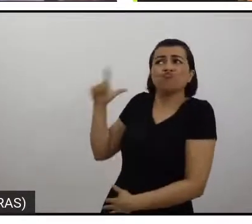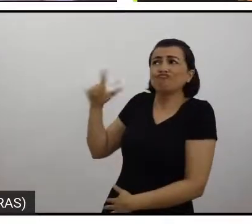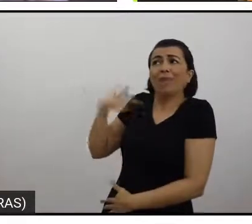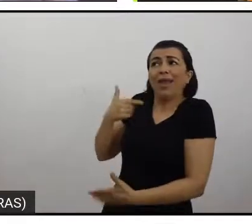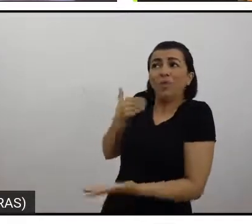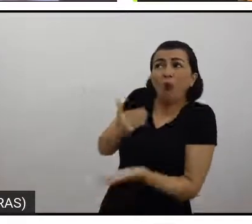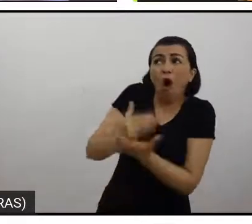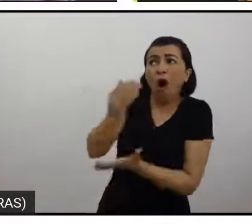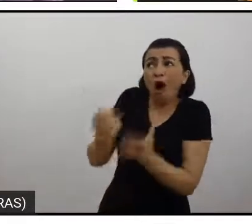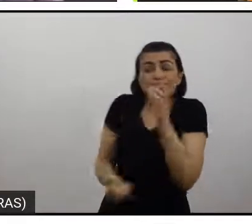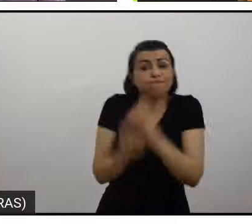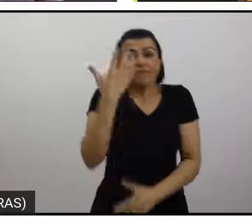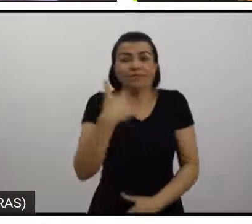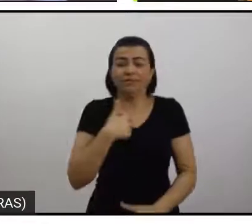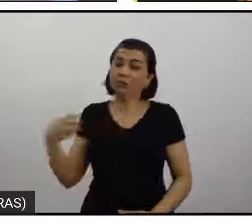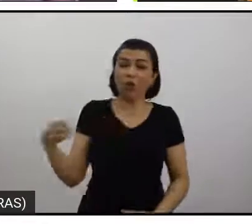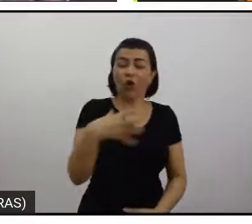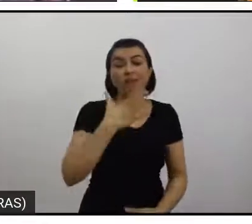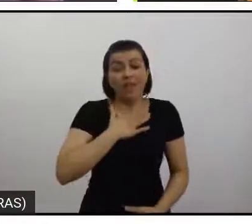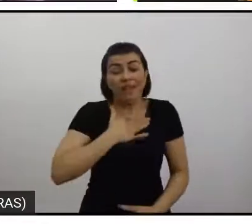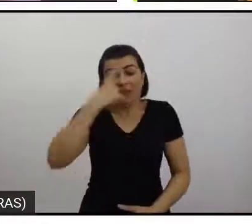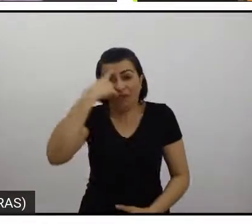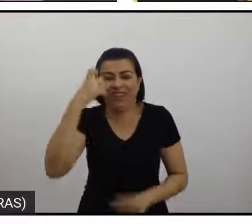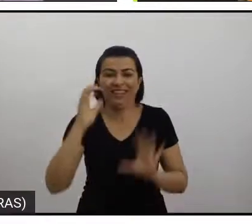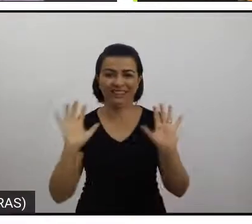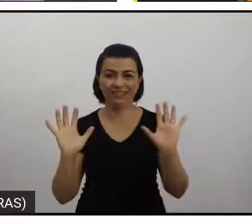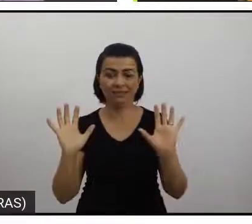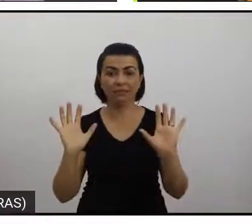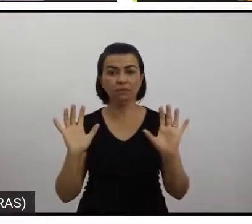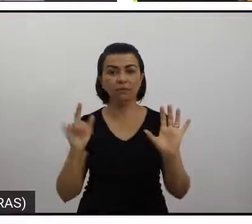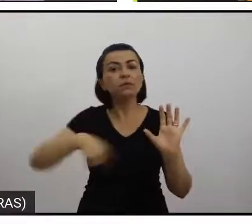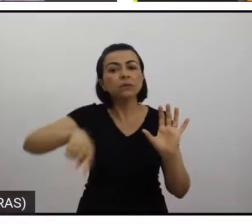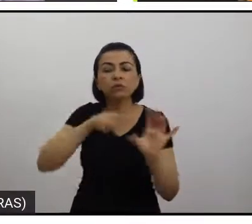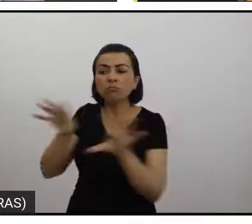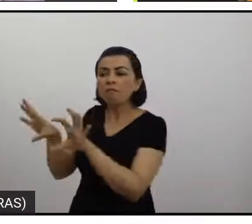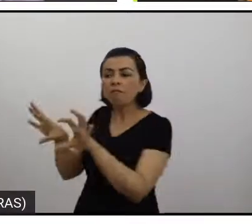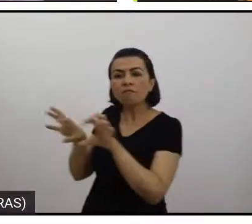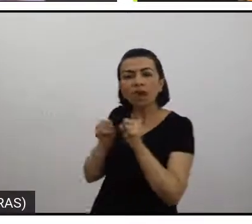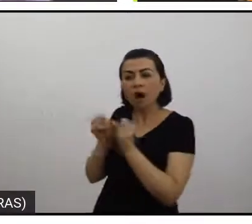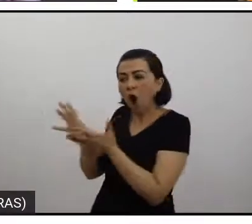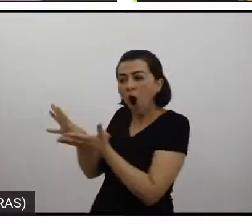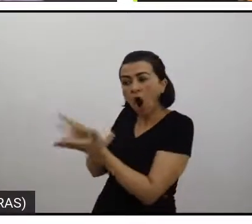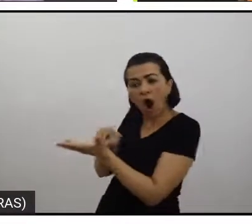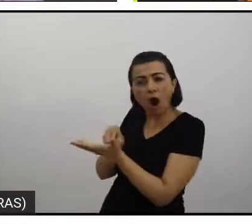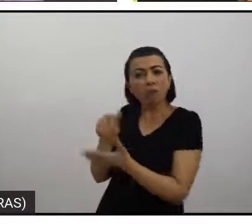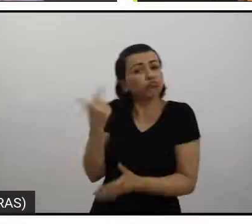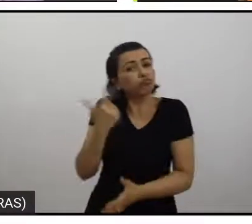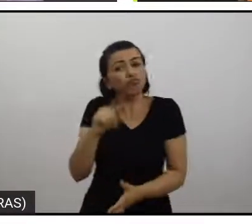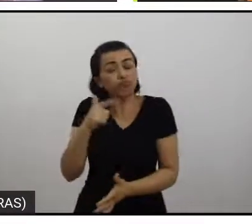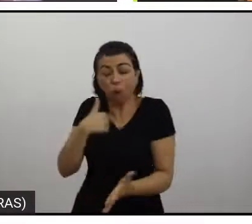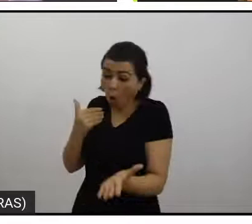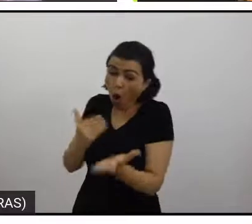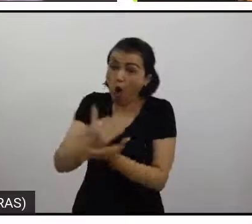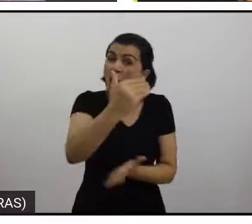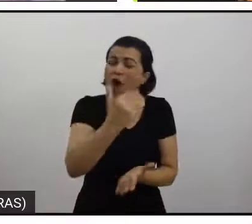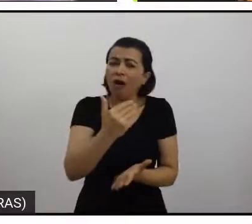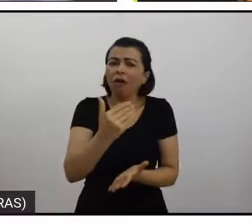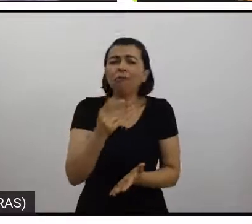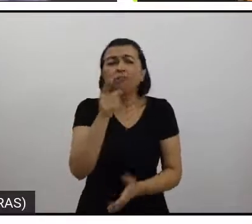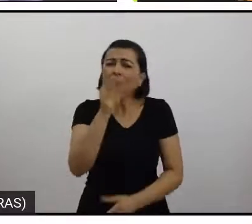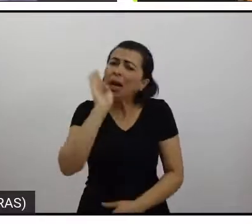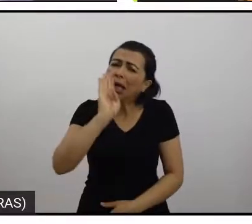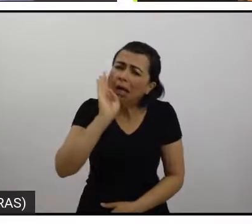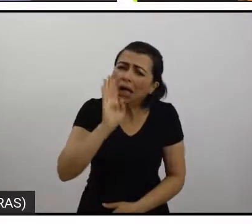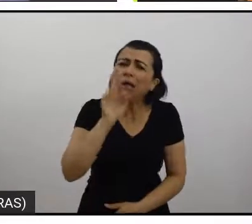de menos referências visuais, né, para essas épocas. E agora, como a gente filtrar, né, isso e trazer para